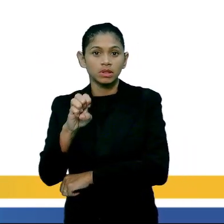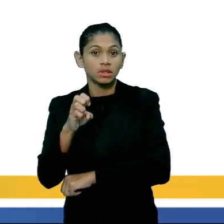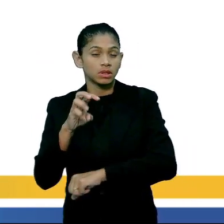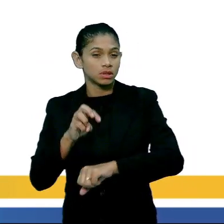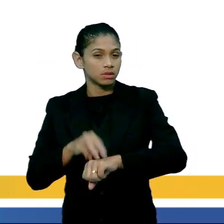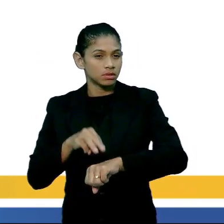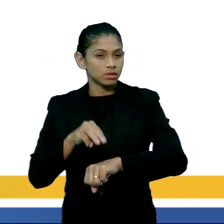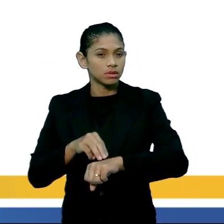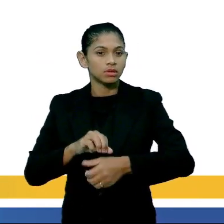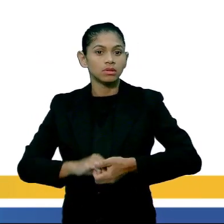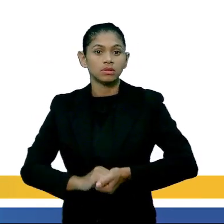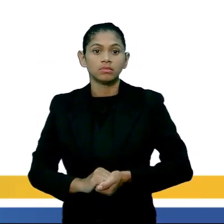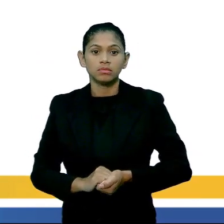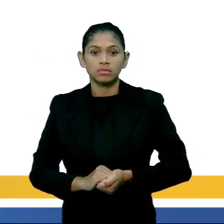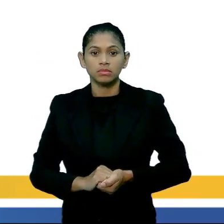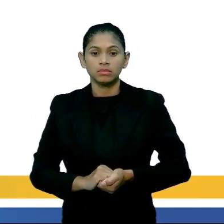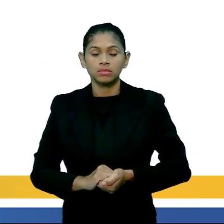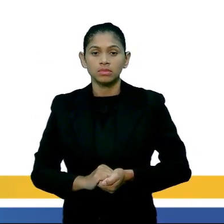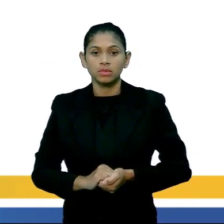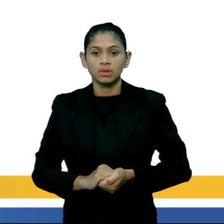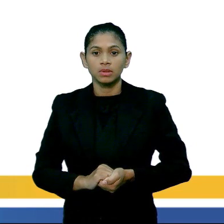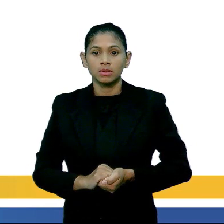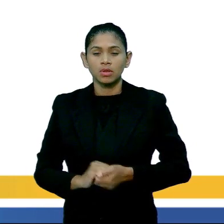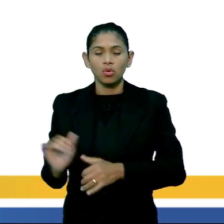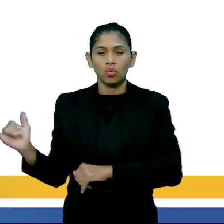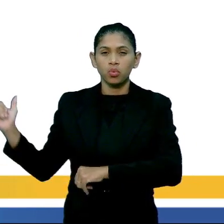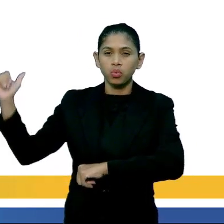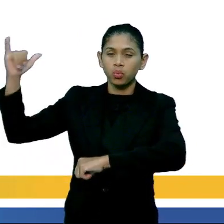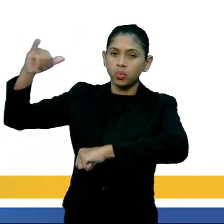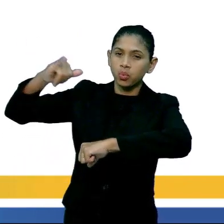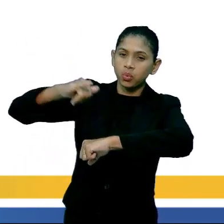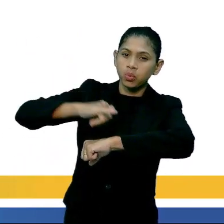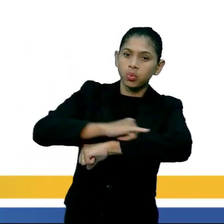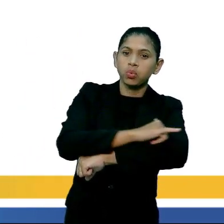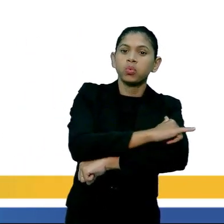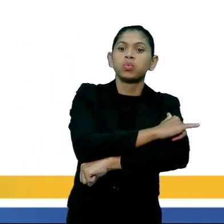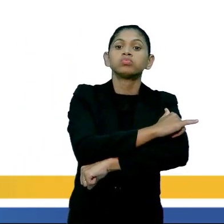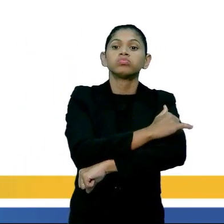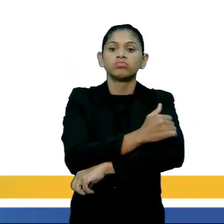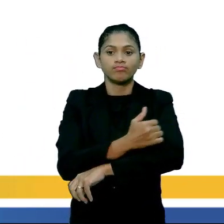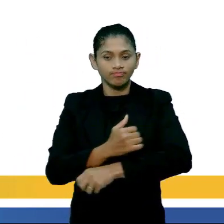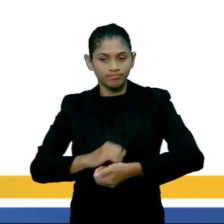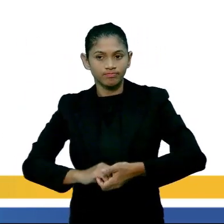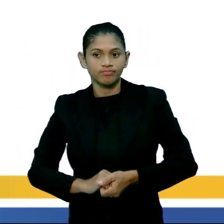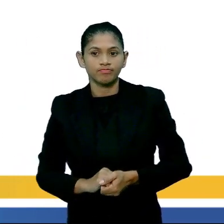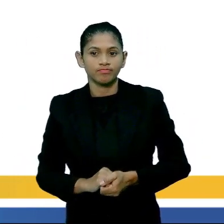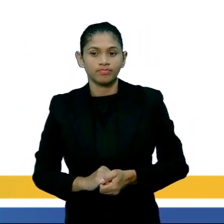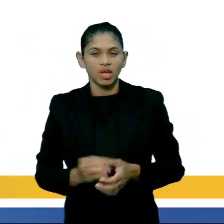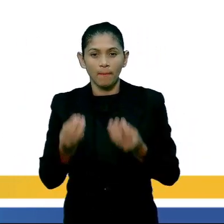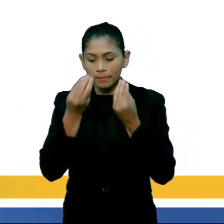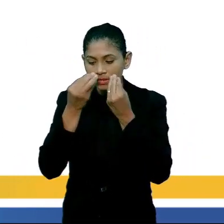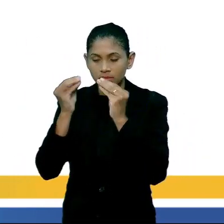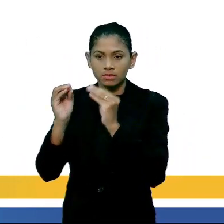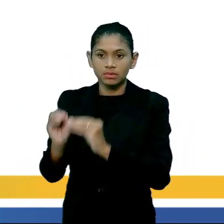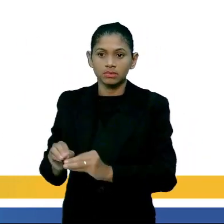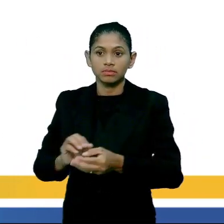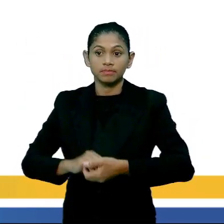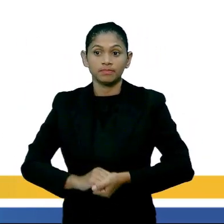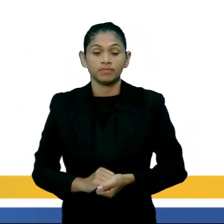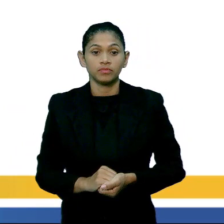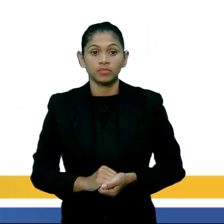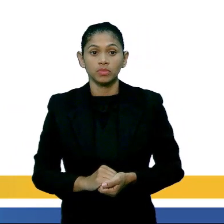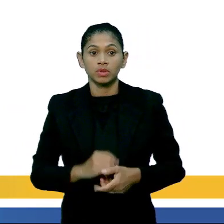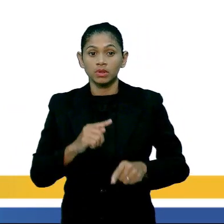são recicladas. Uma dessas peças é maciça e tem um formato cilíndrico, com a medida